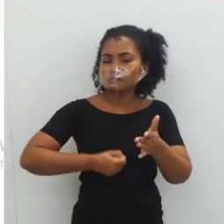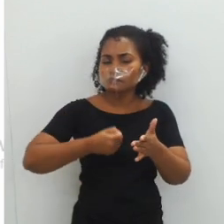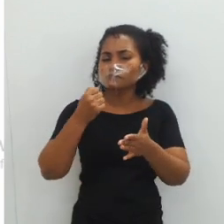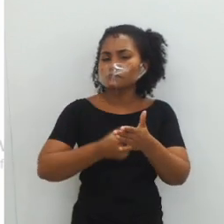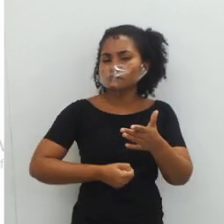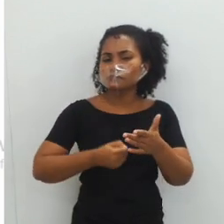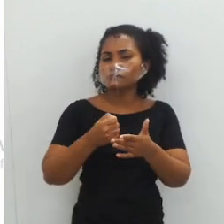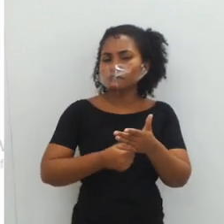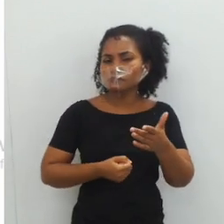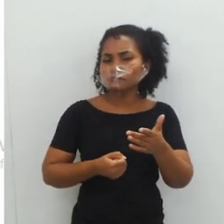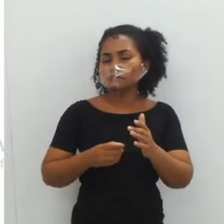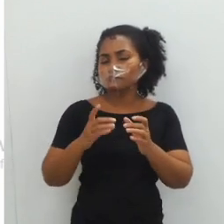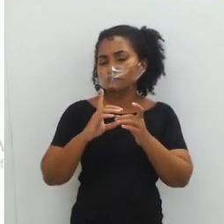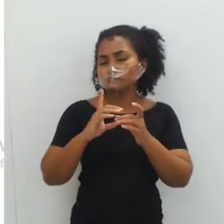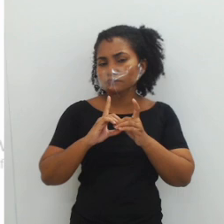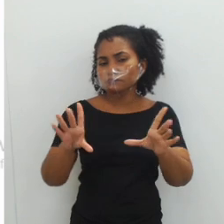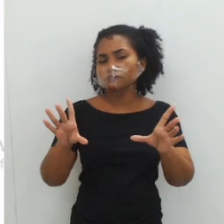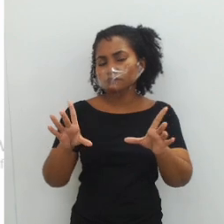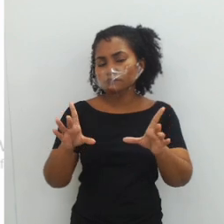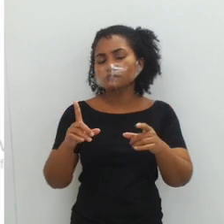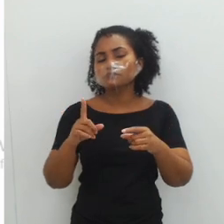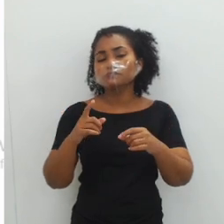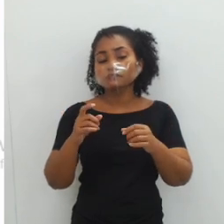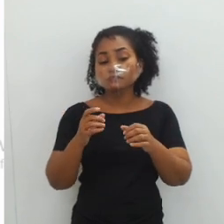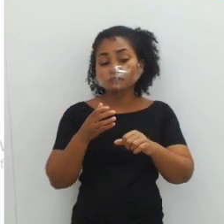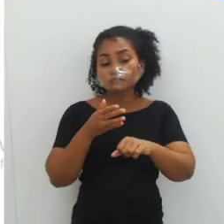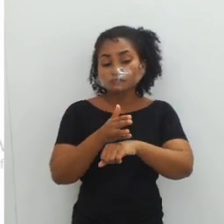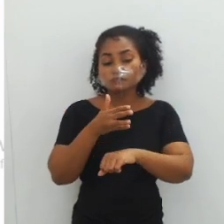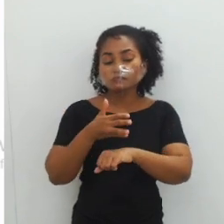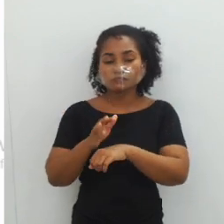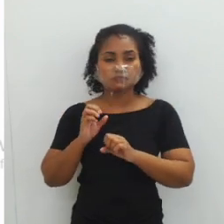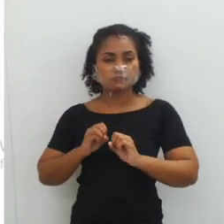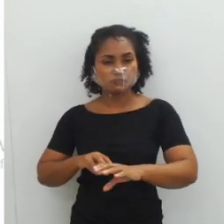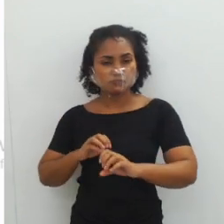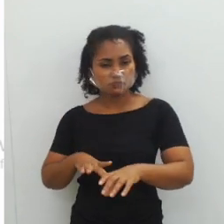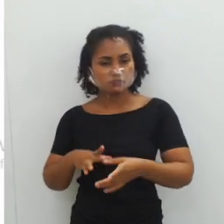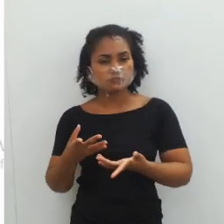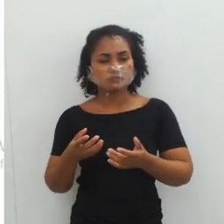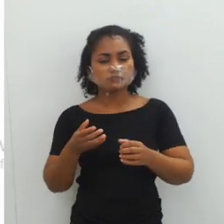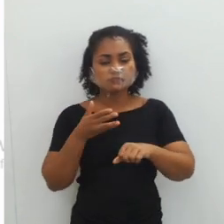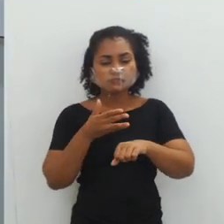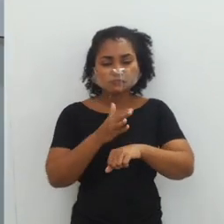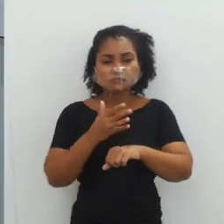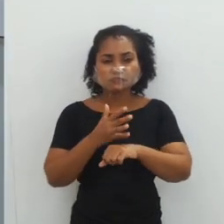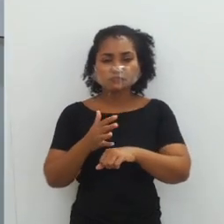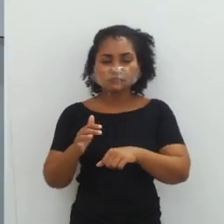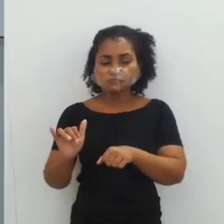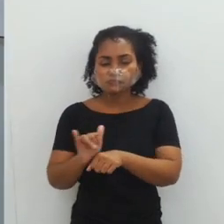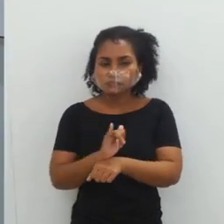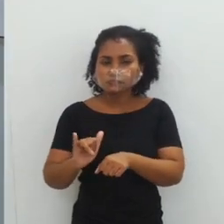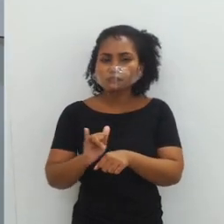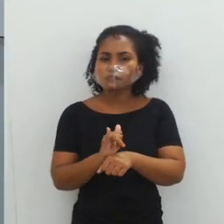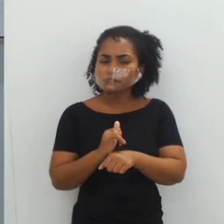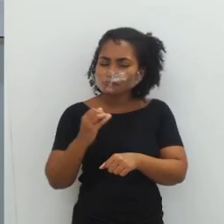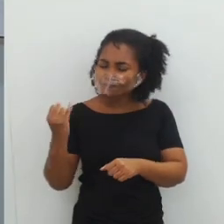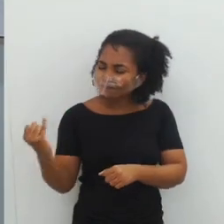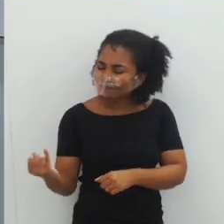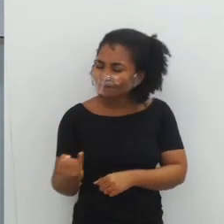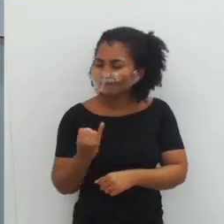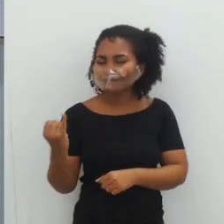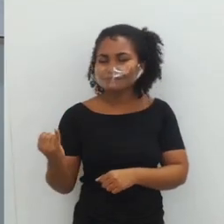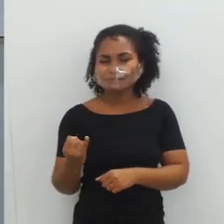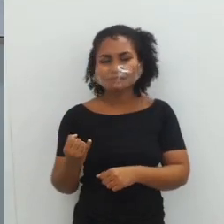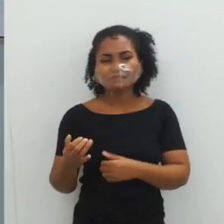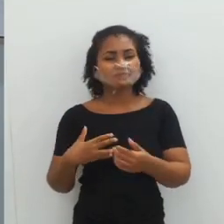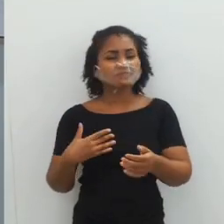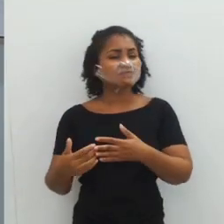por essa democratização do acesso à educação, do acesso a esse meio primordial, independente da sua